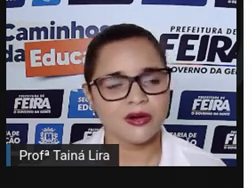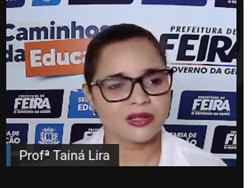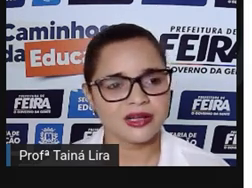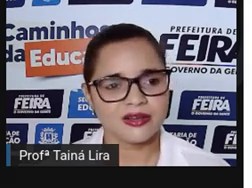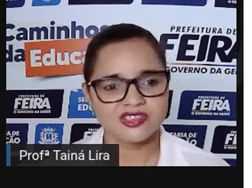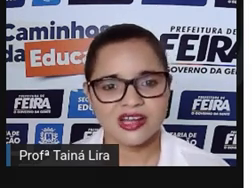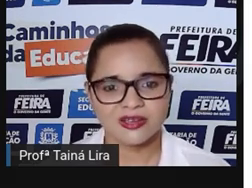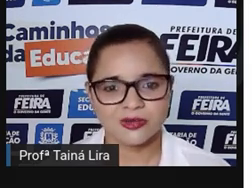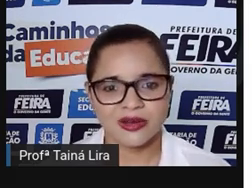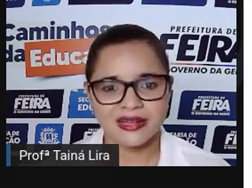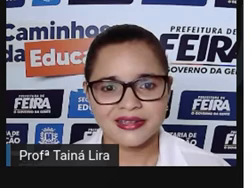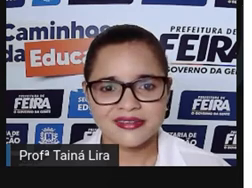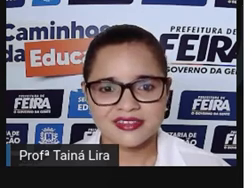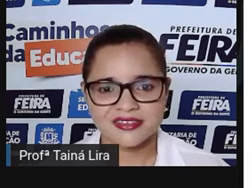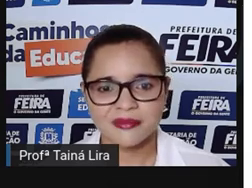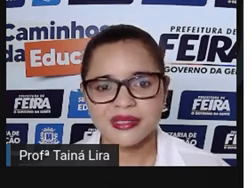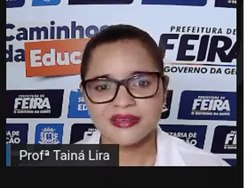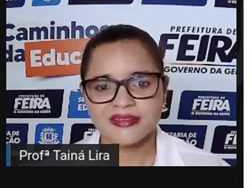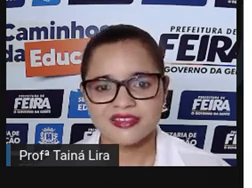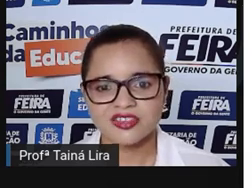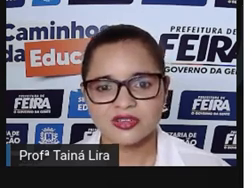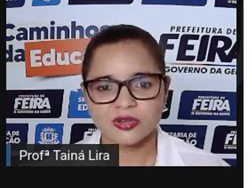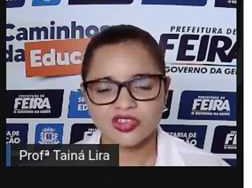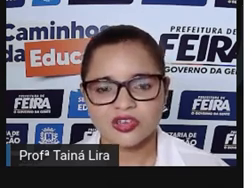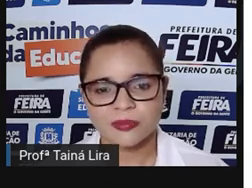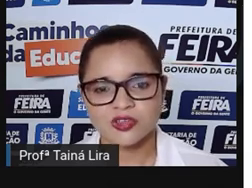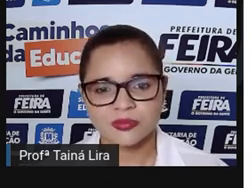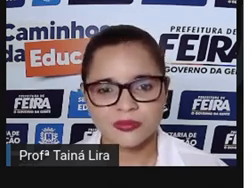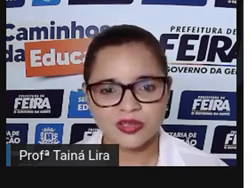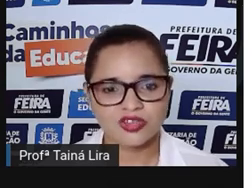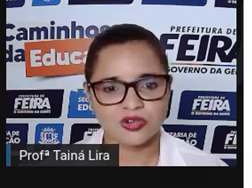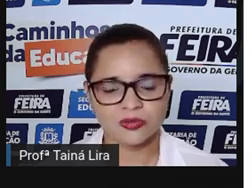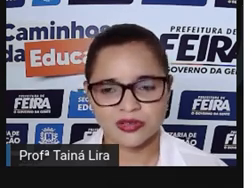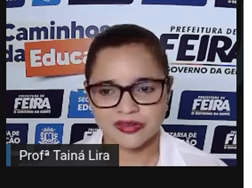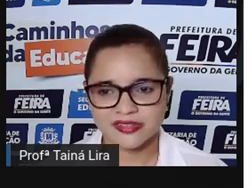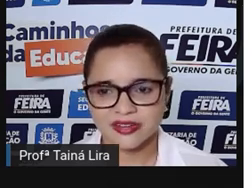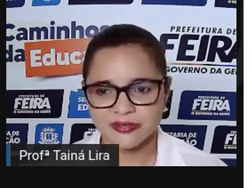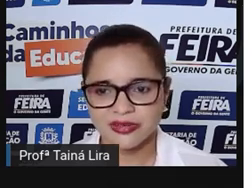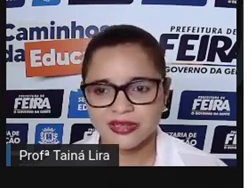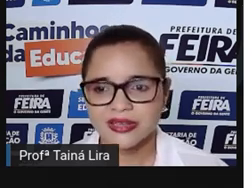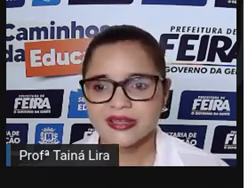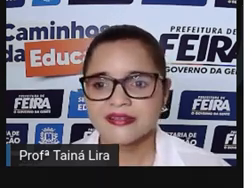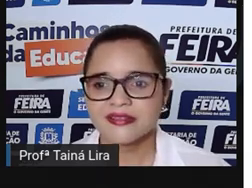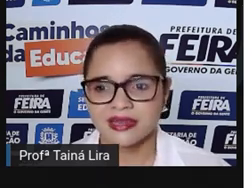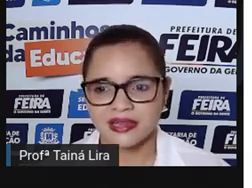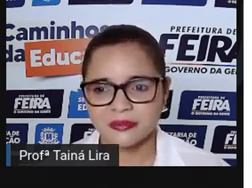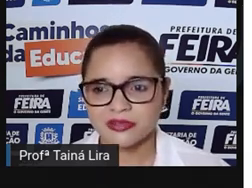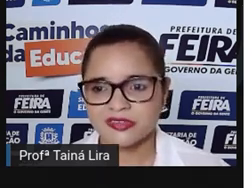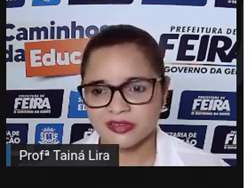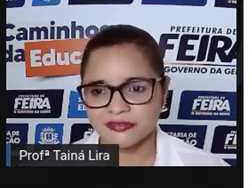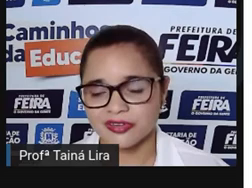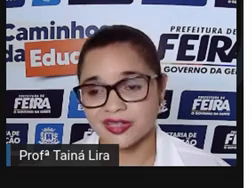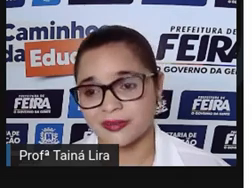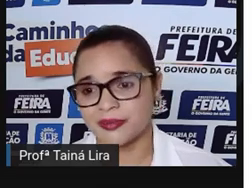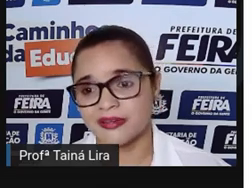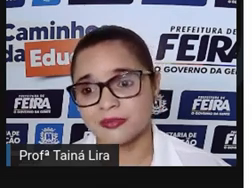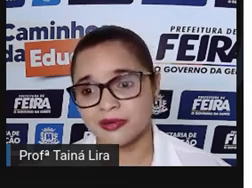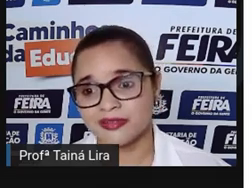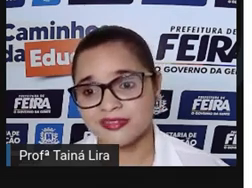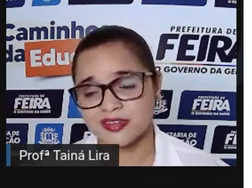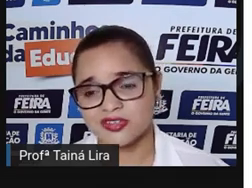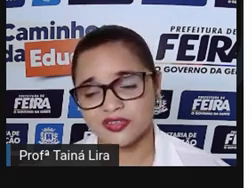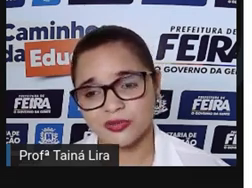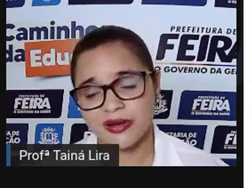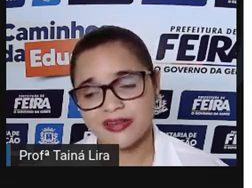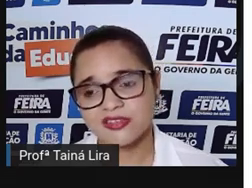Então, olha lá o diálogo. Alice, sabia que existem dois tipos de meios de comunicação? Lembro sim, Felipe, eles podem